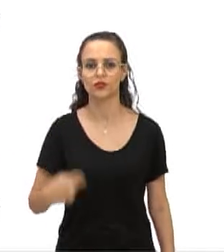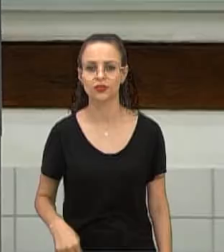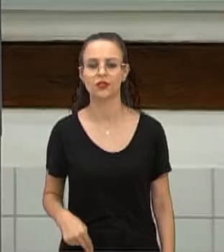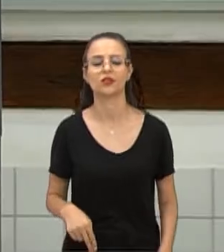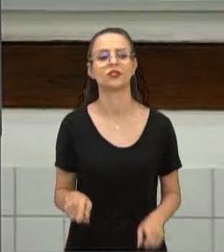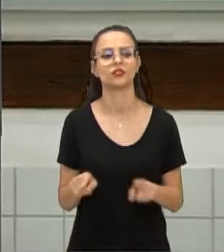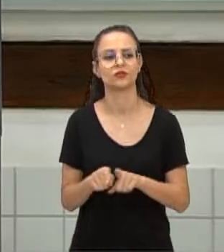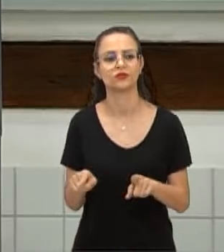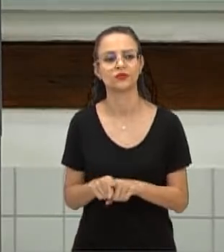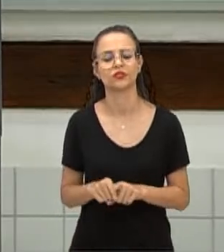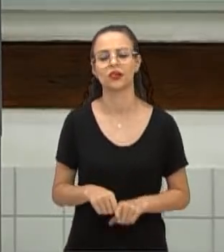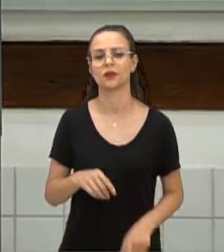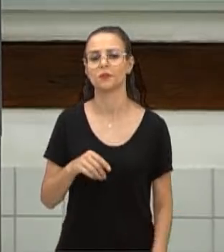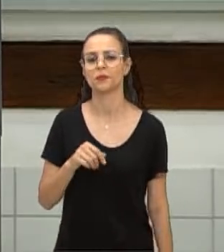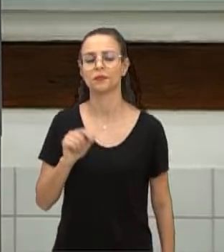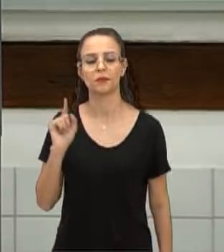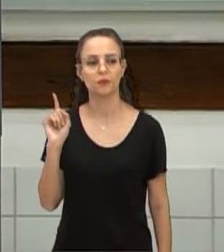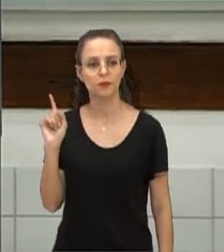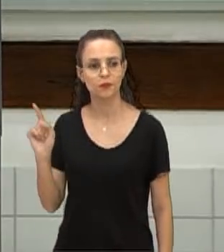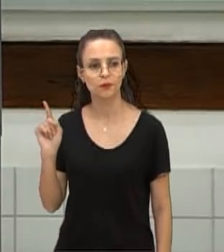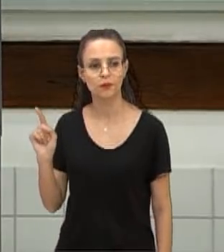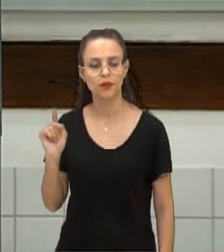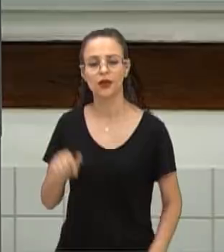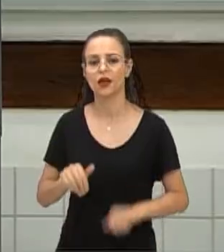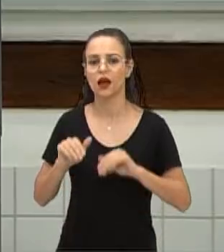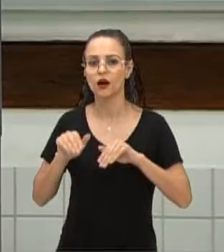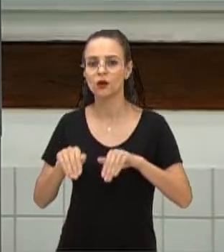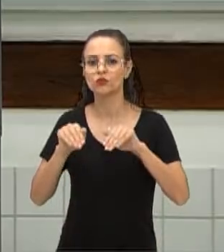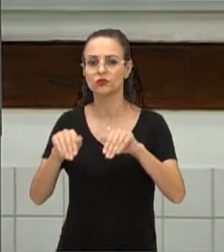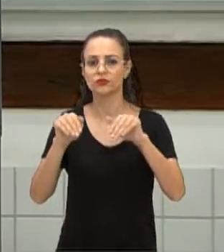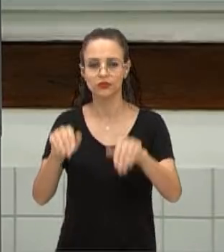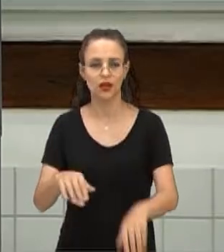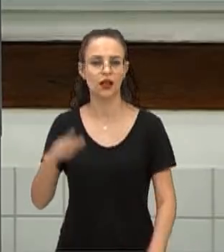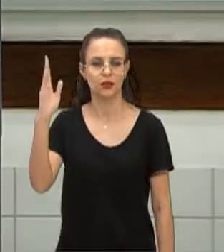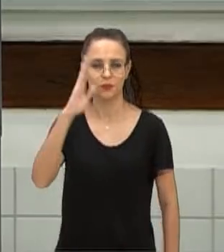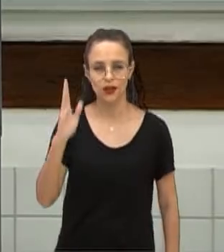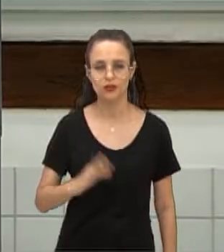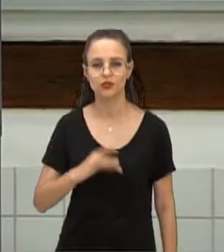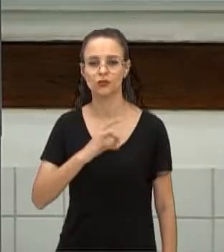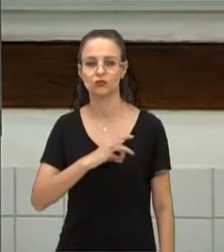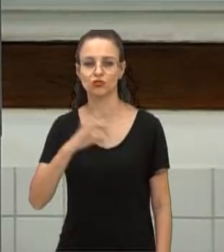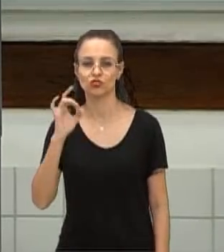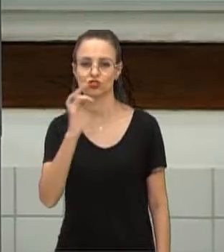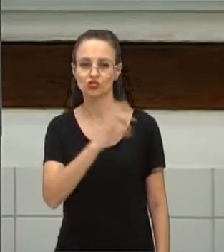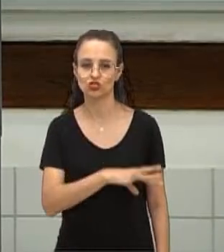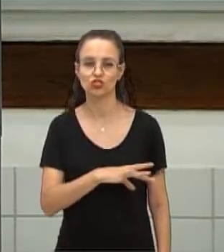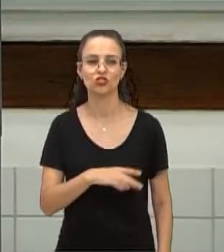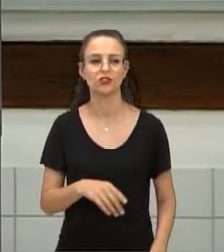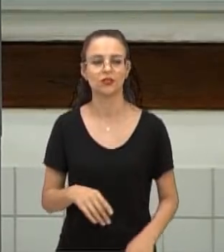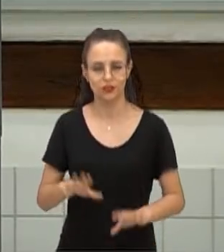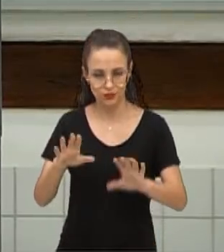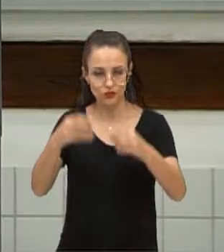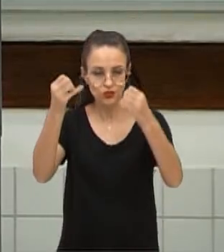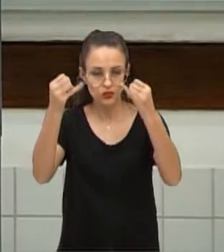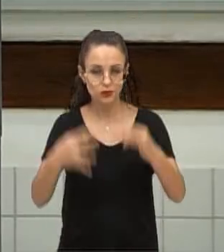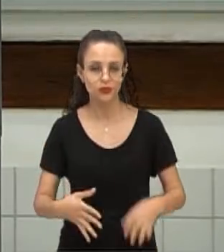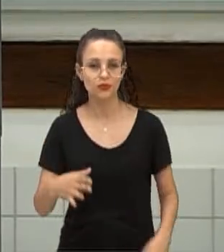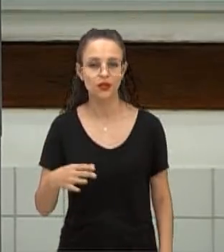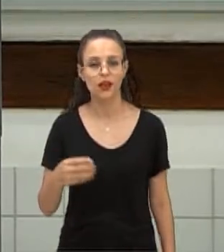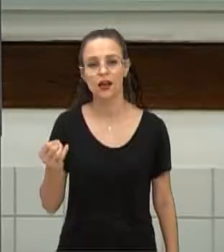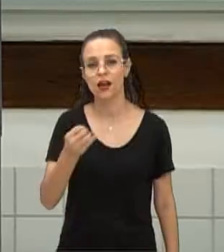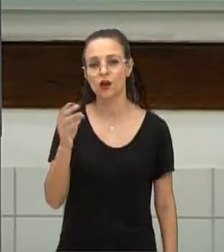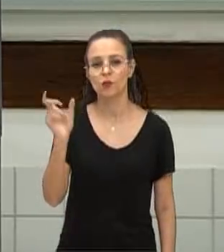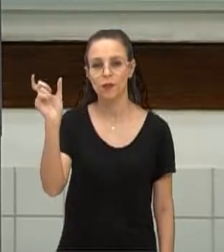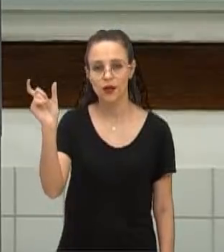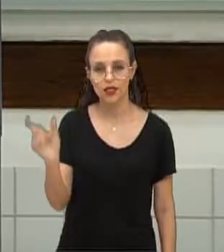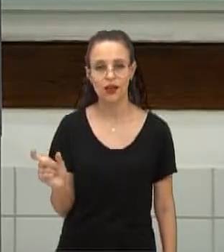eles chegaram no Brasil, passaram pelo Chile, pela Ilha de Galápagos. Eu vou explicar algumas